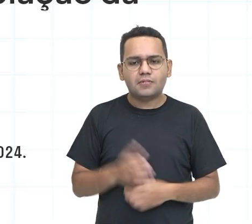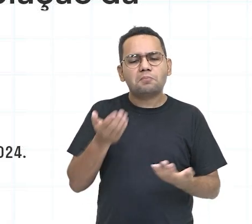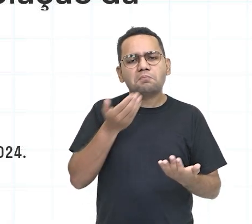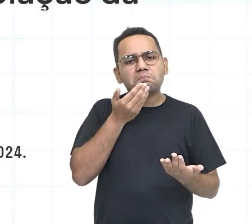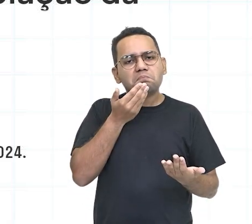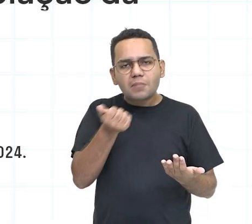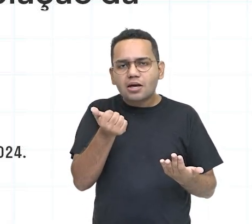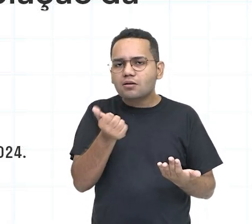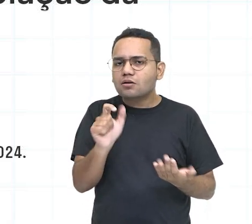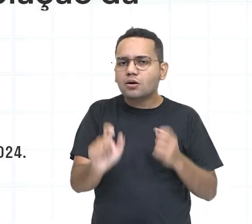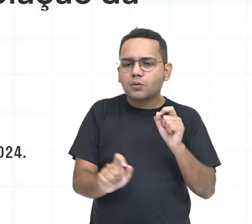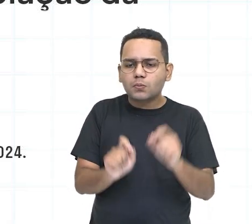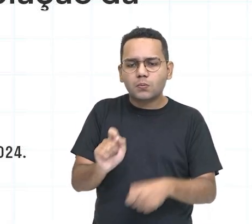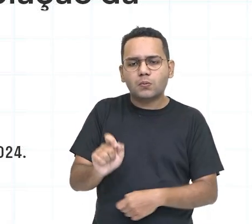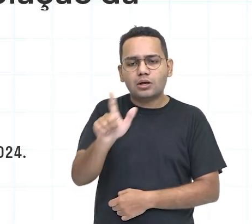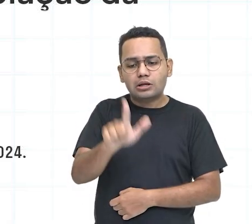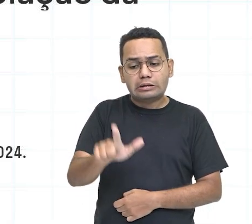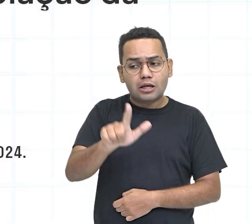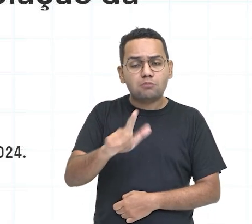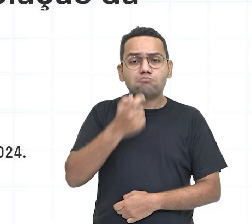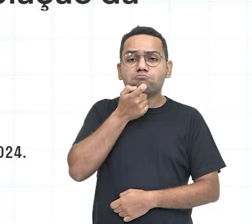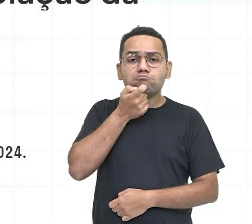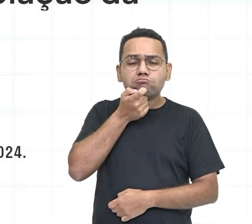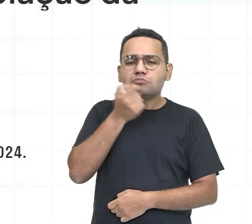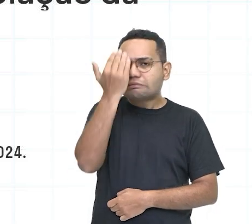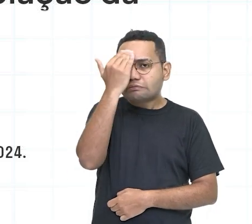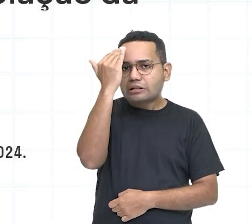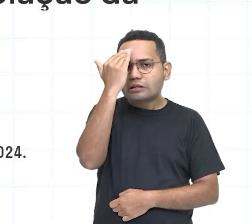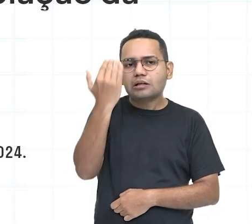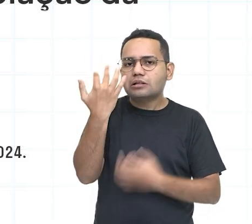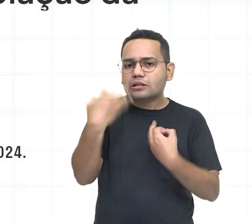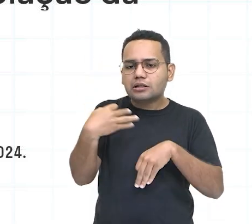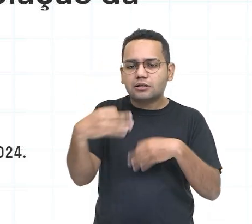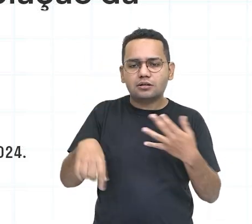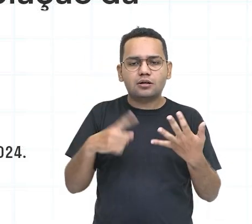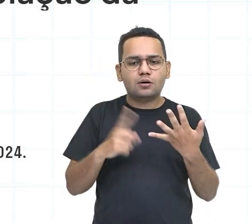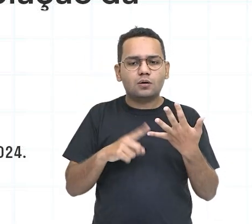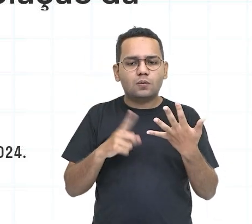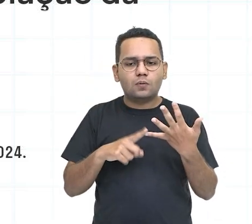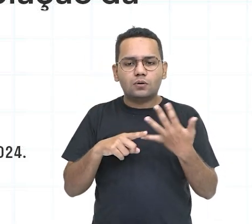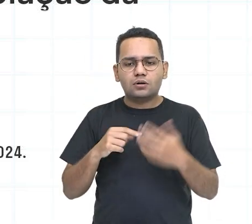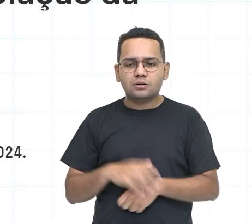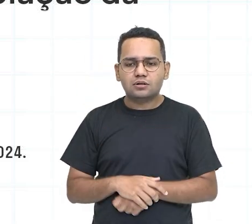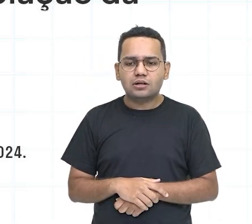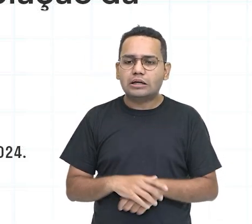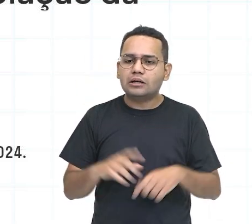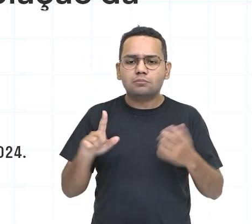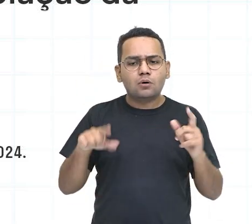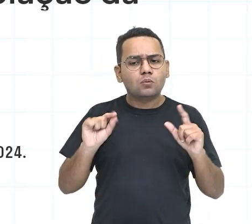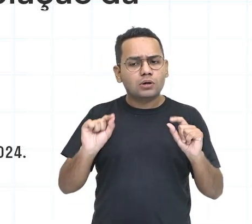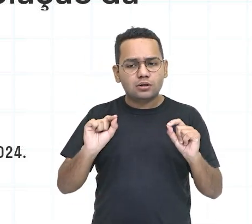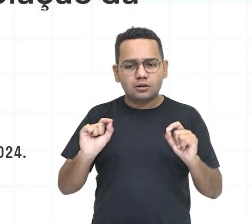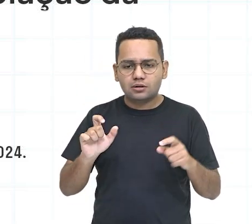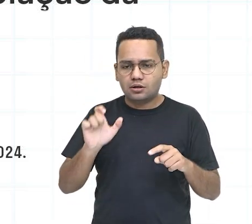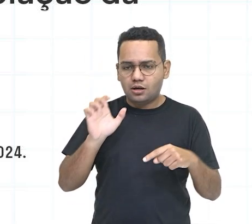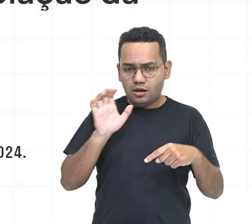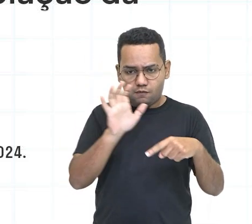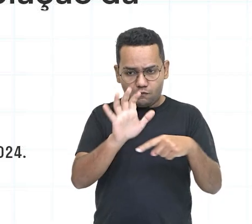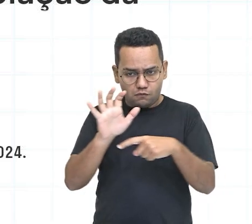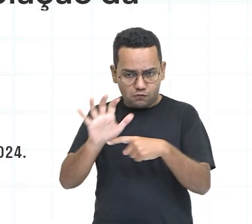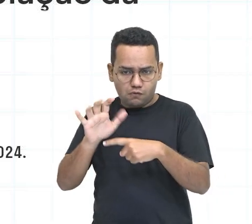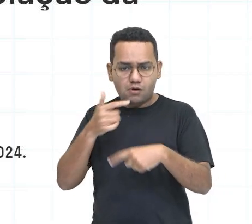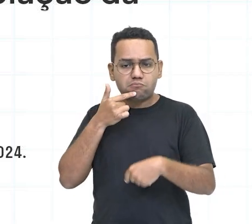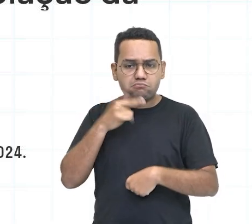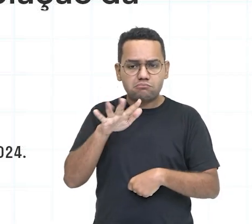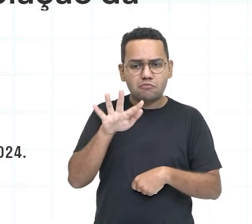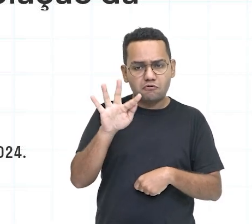reduzir a influência das línguas francesas e portuguesas na África. Bem, então, cada uma dessas opções aí